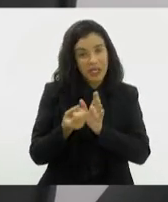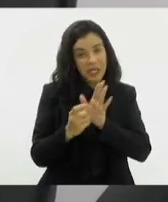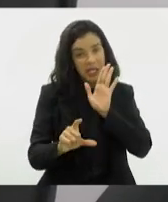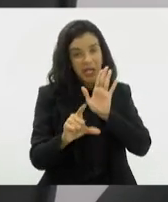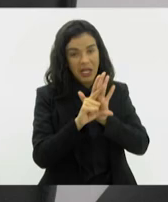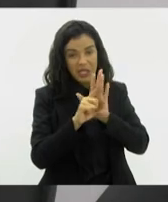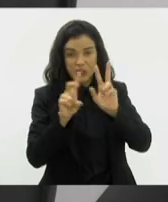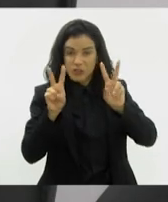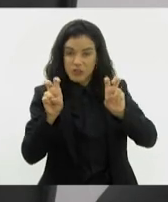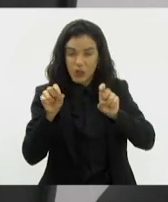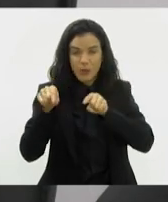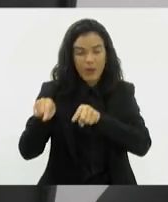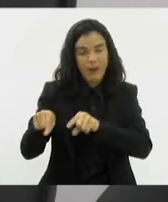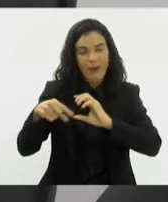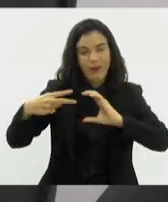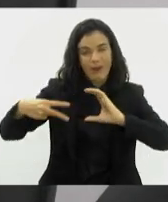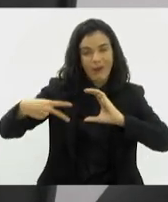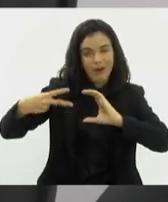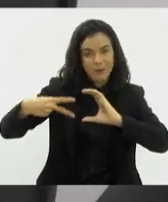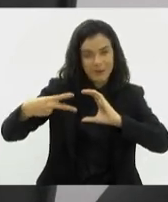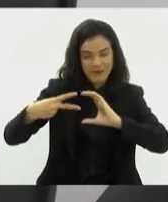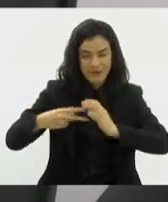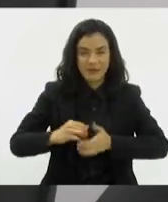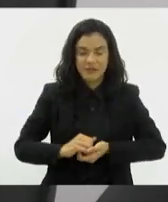entendimento, é a Câmara de Vereadores.